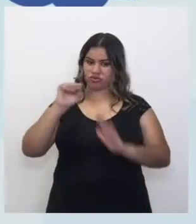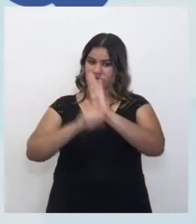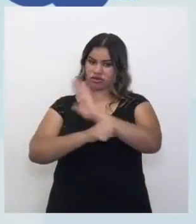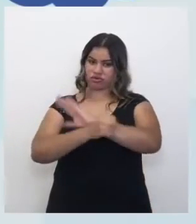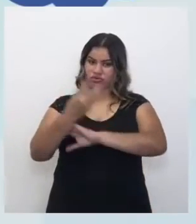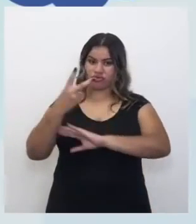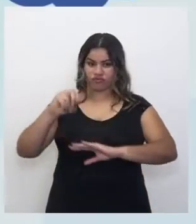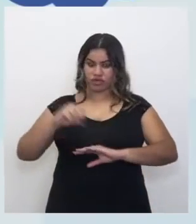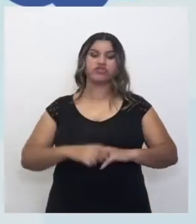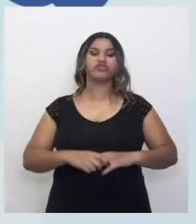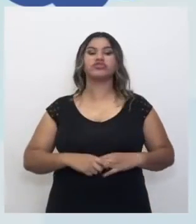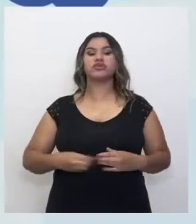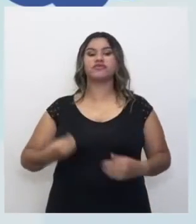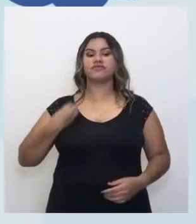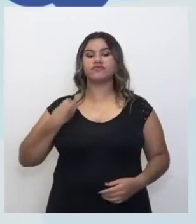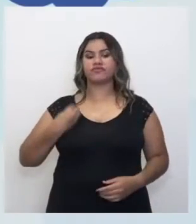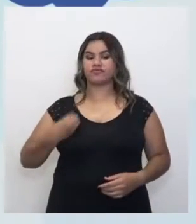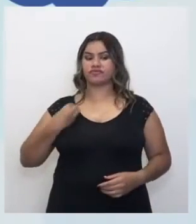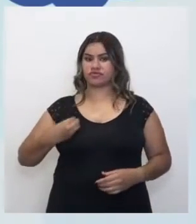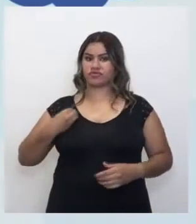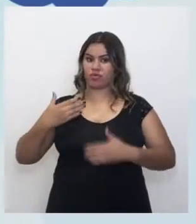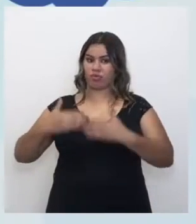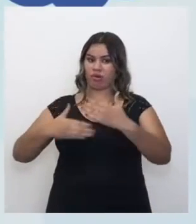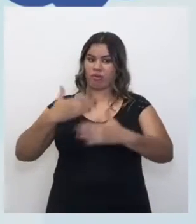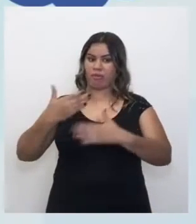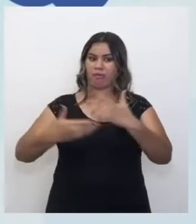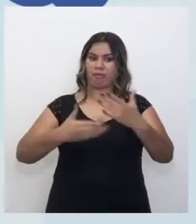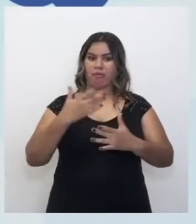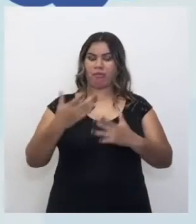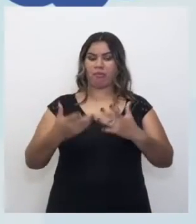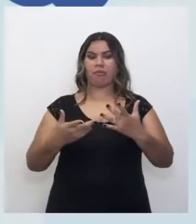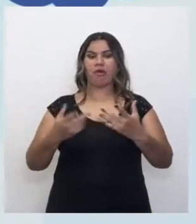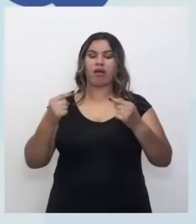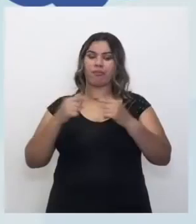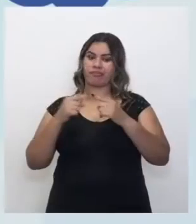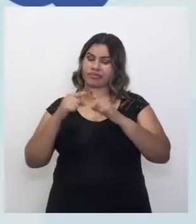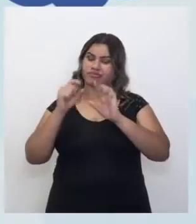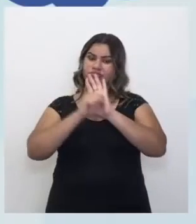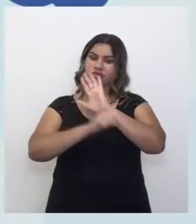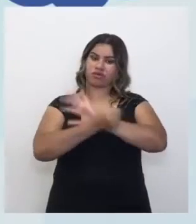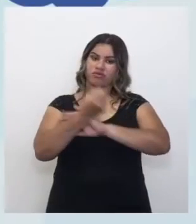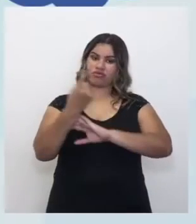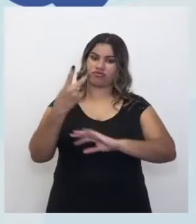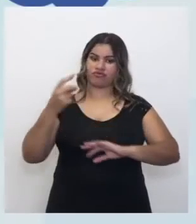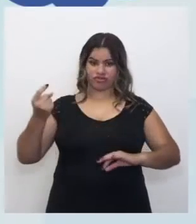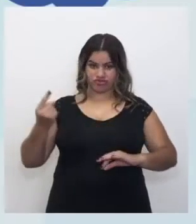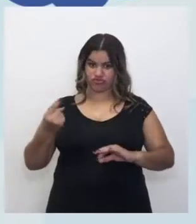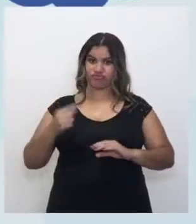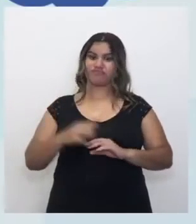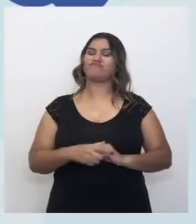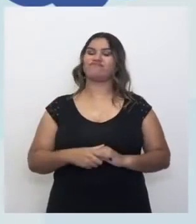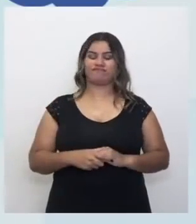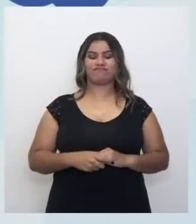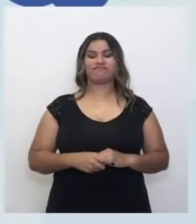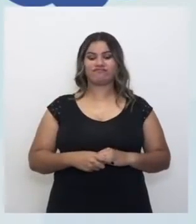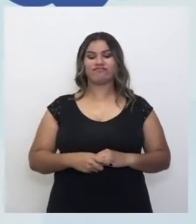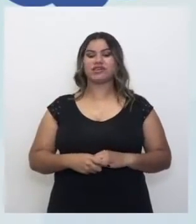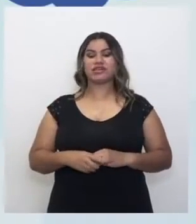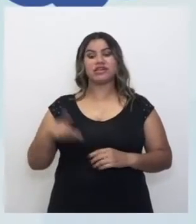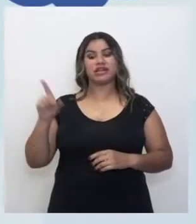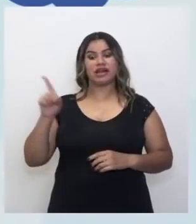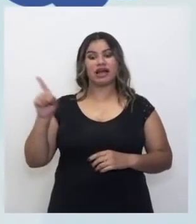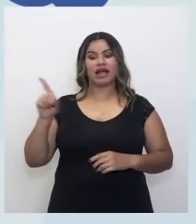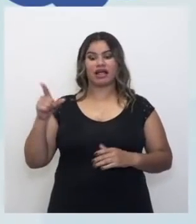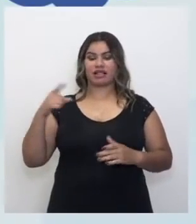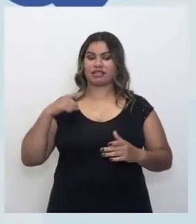E vivencia ainda aí os 19 primeiros anos do nosso século. E ela tem algumas obras que